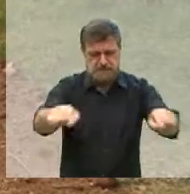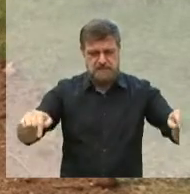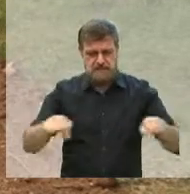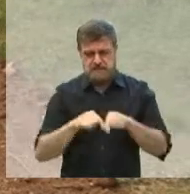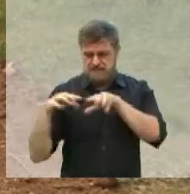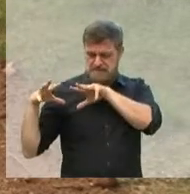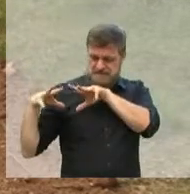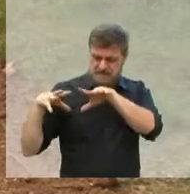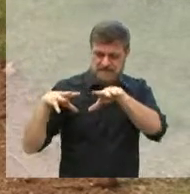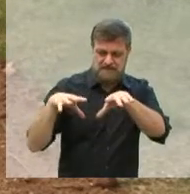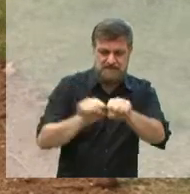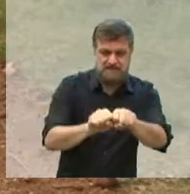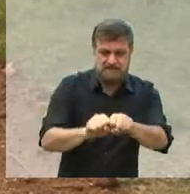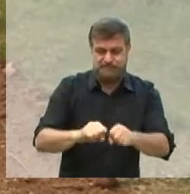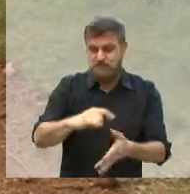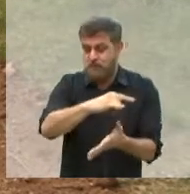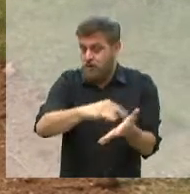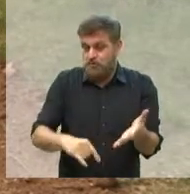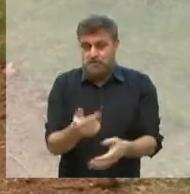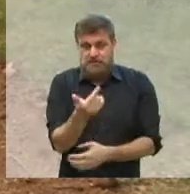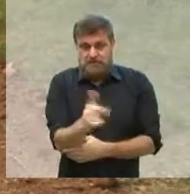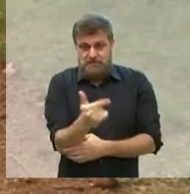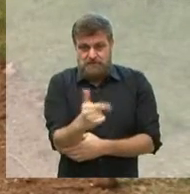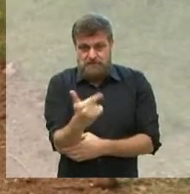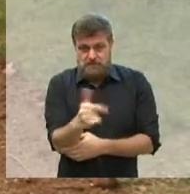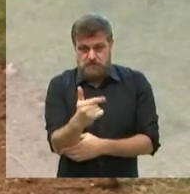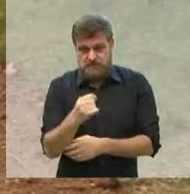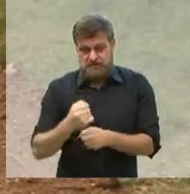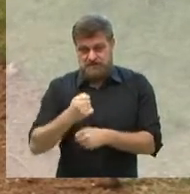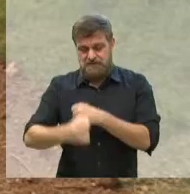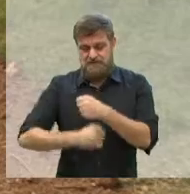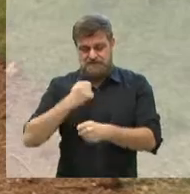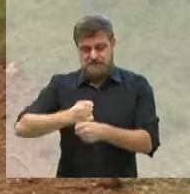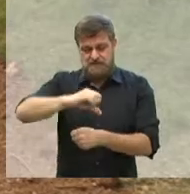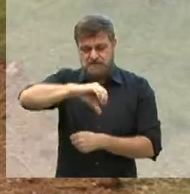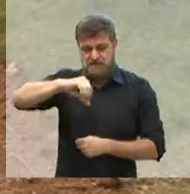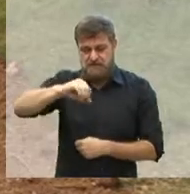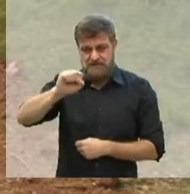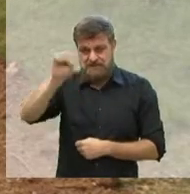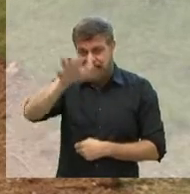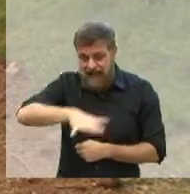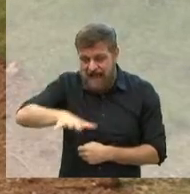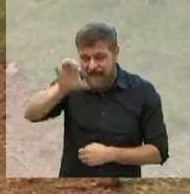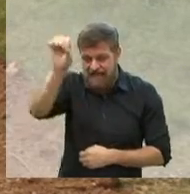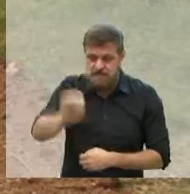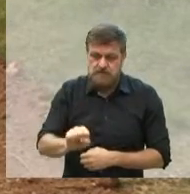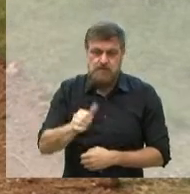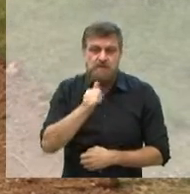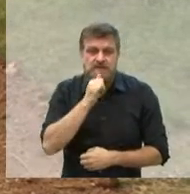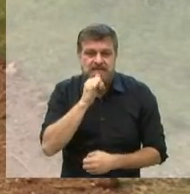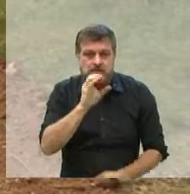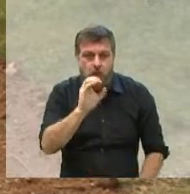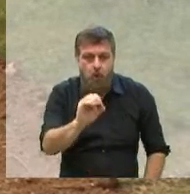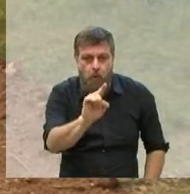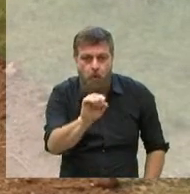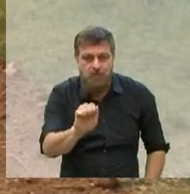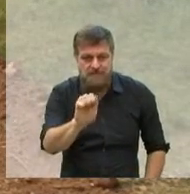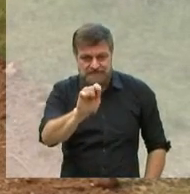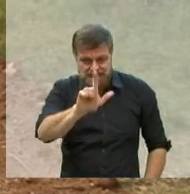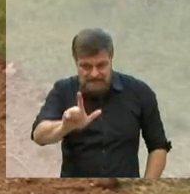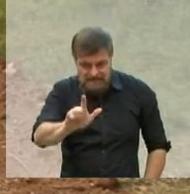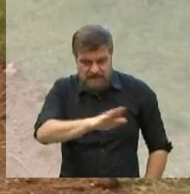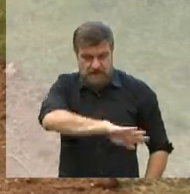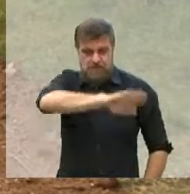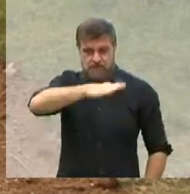núcleos, invasões, grandes ocupações da década de 90 na região sul, com Osiel, Monte Cristo, Gleba